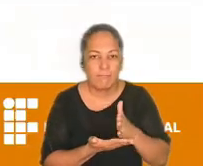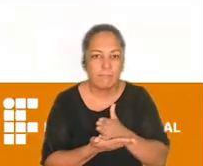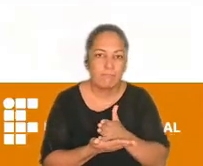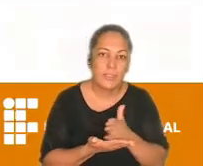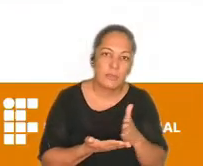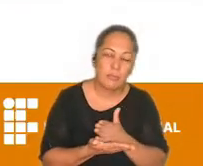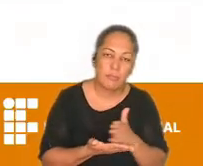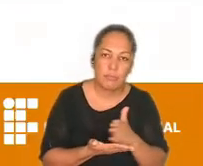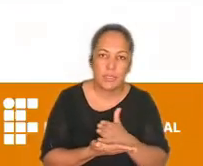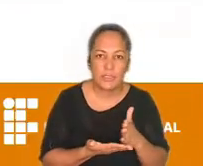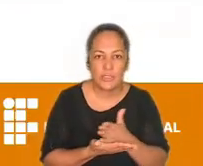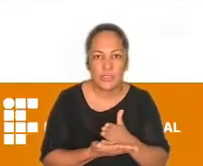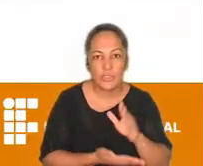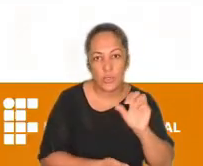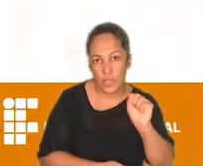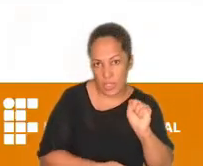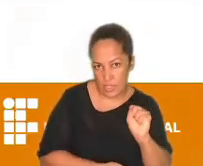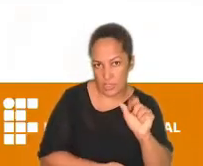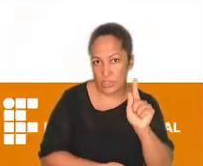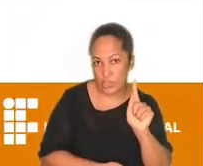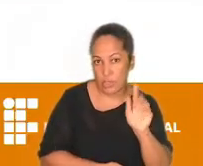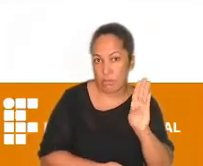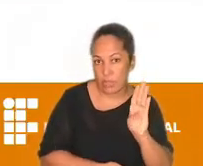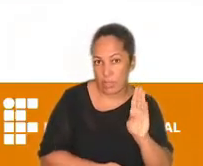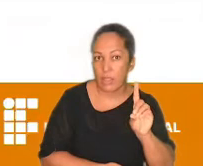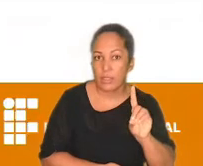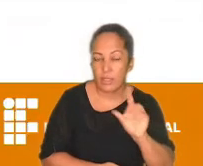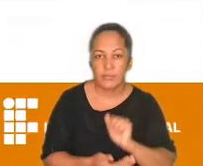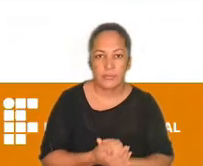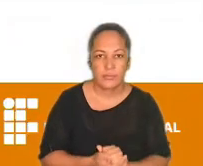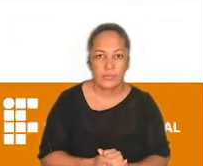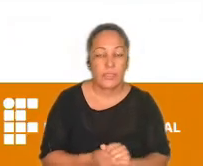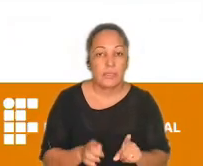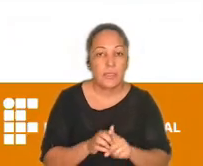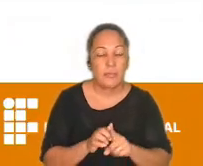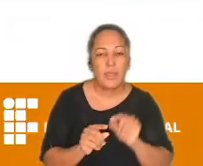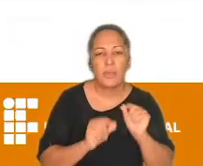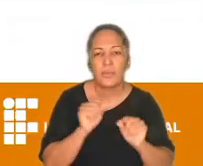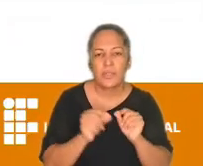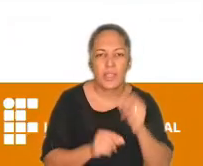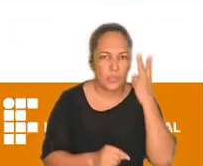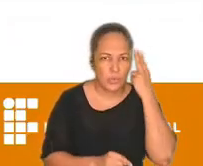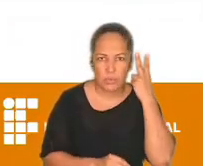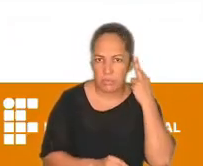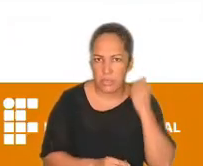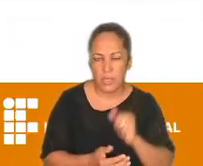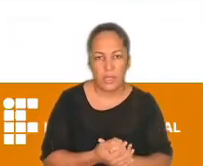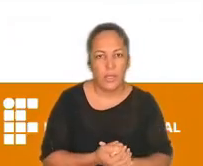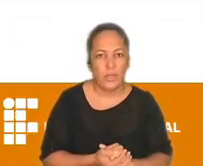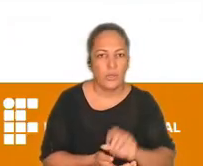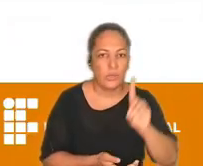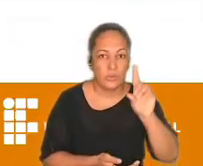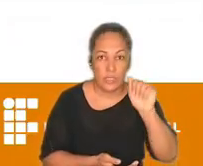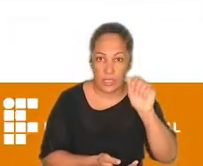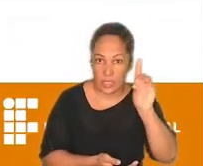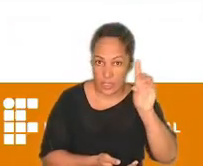o SGBD. Tá? Tipo de dado é algo muito comum na programação